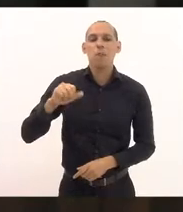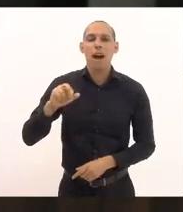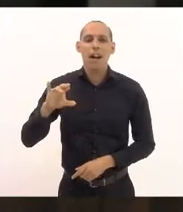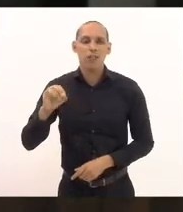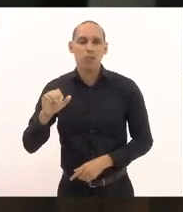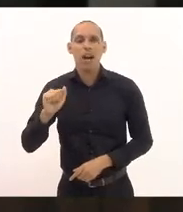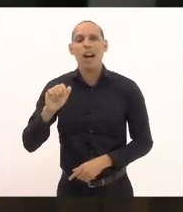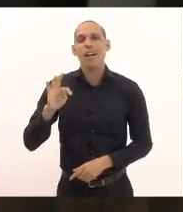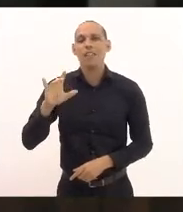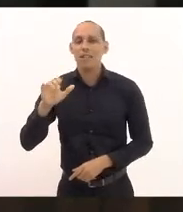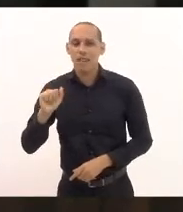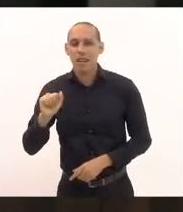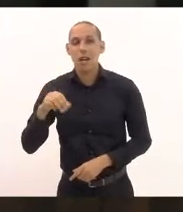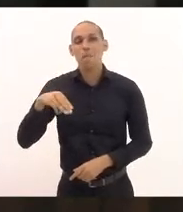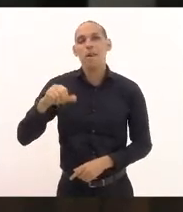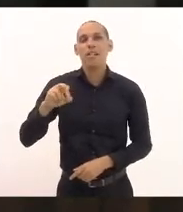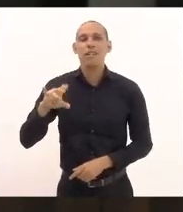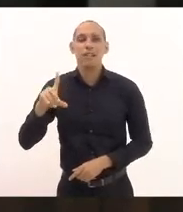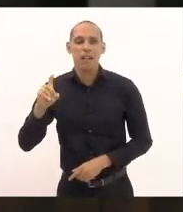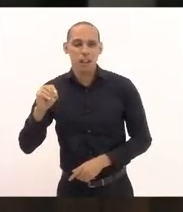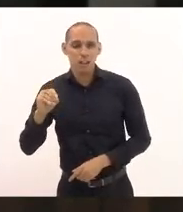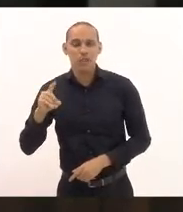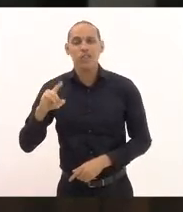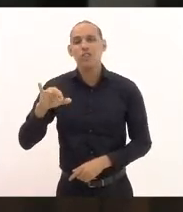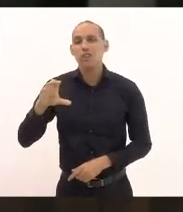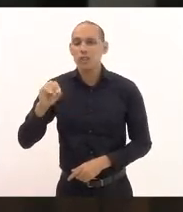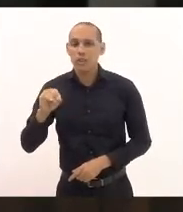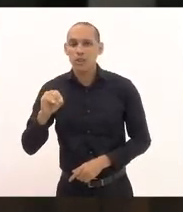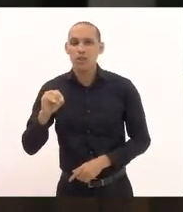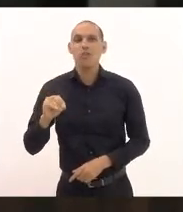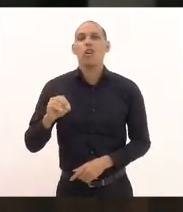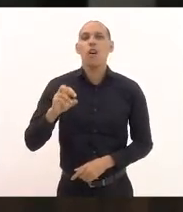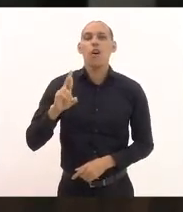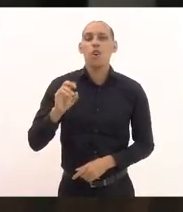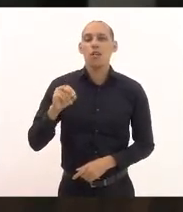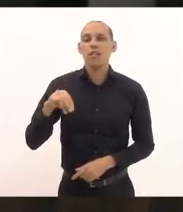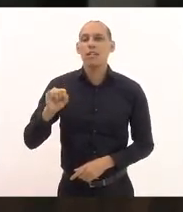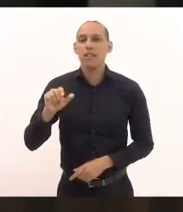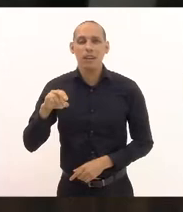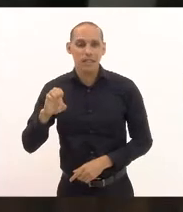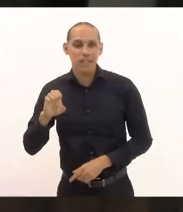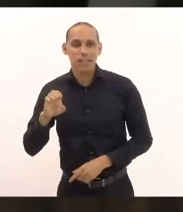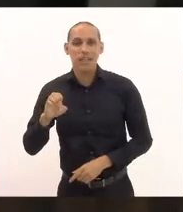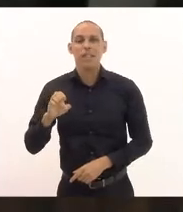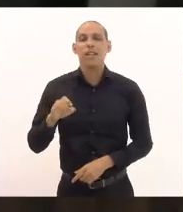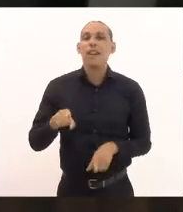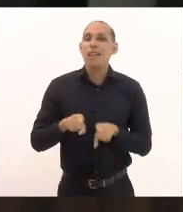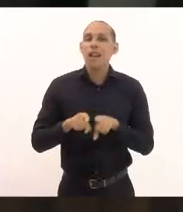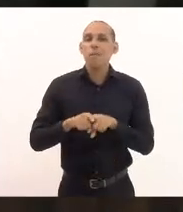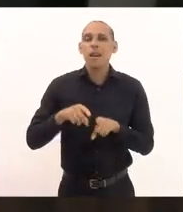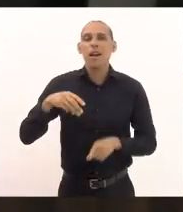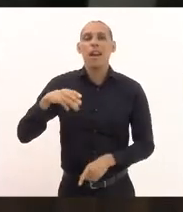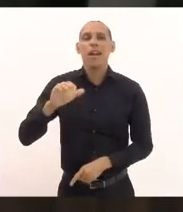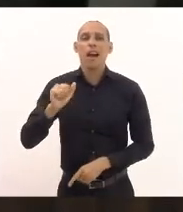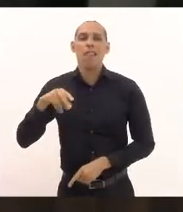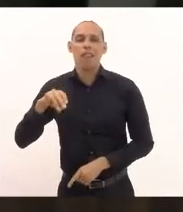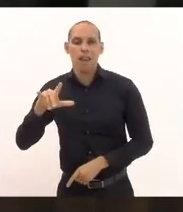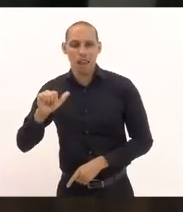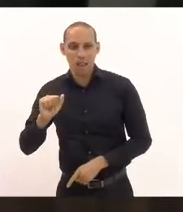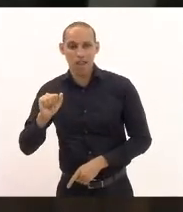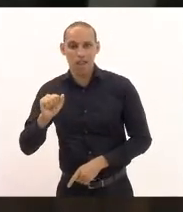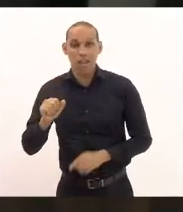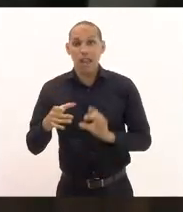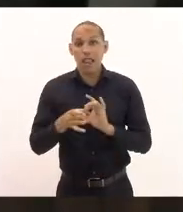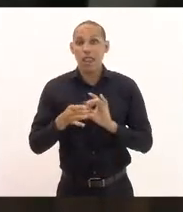Nunes, Marcelo Dino, Celo Cabeleireiro, Rosane Félix, Jorge Felipe Neto, Giovanni Ratinho e Márcio Canella, que autoriza o Poder